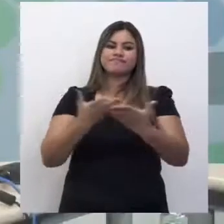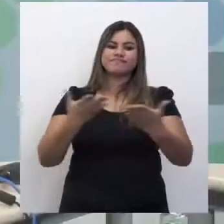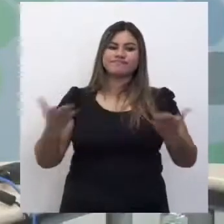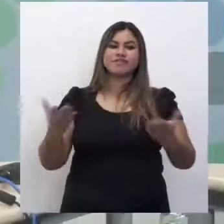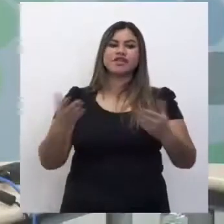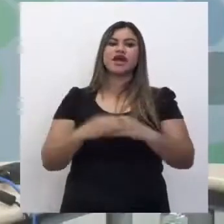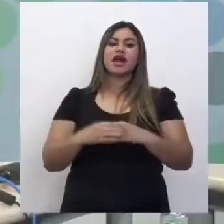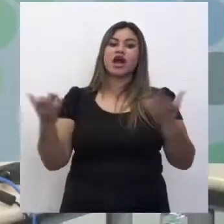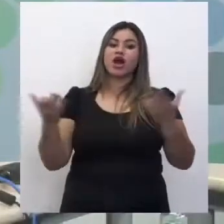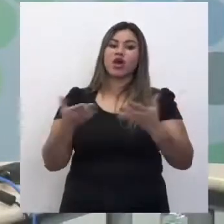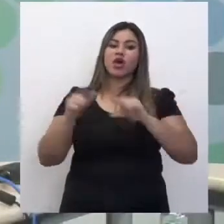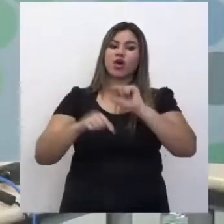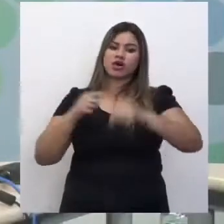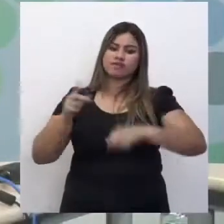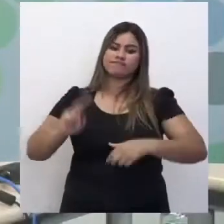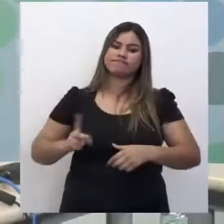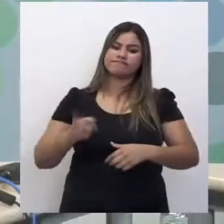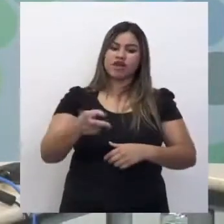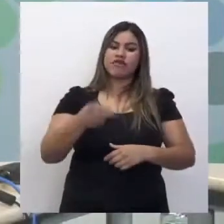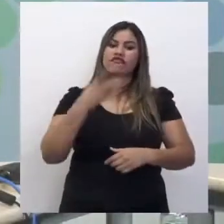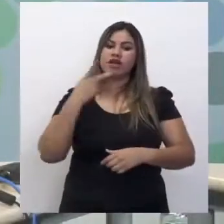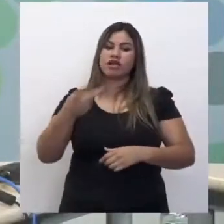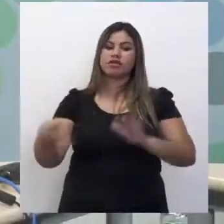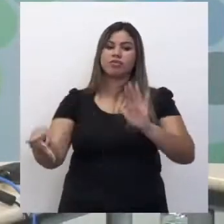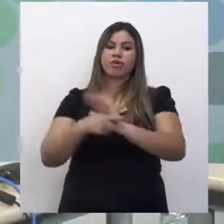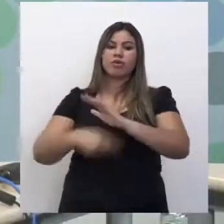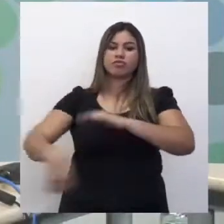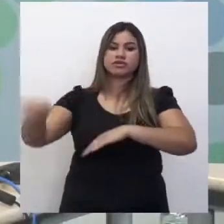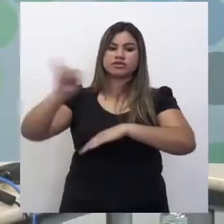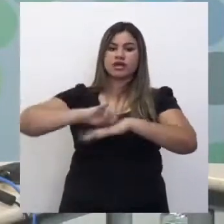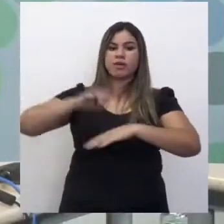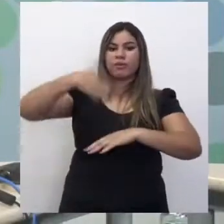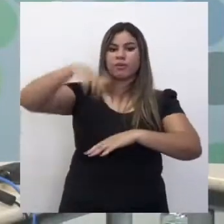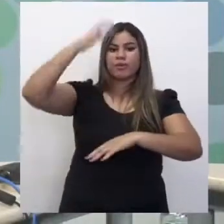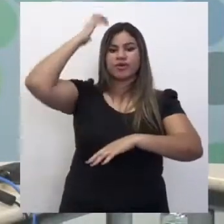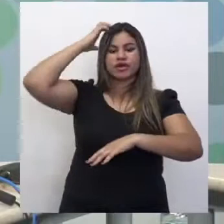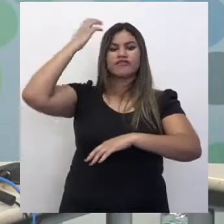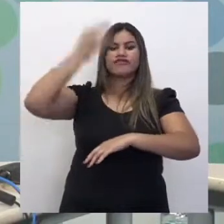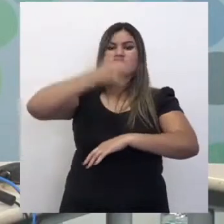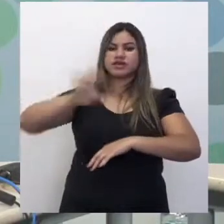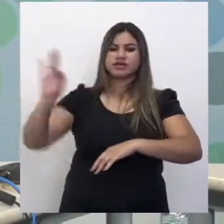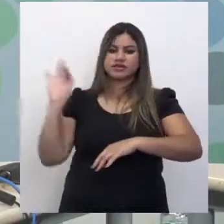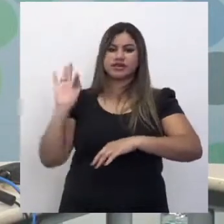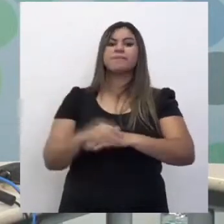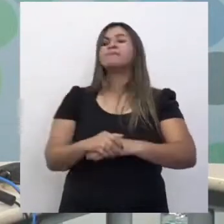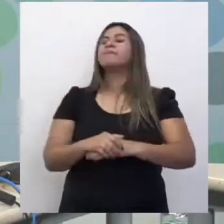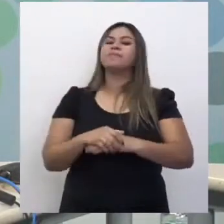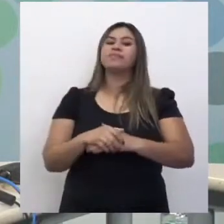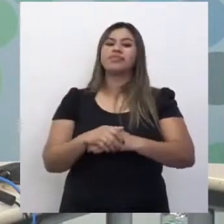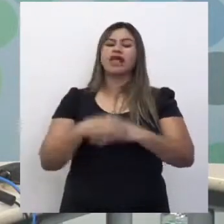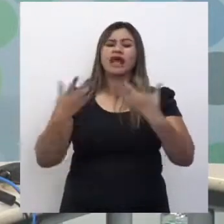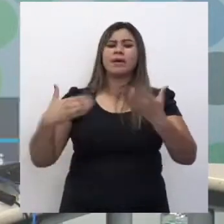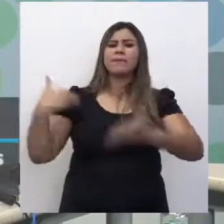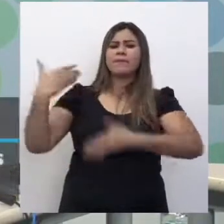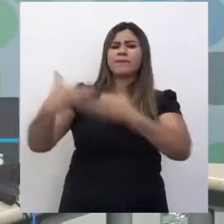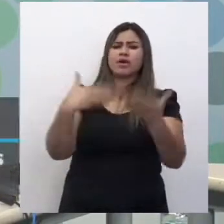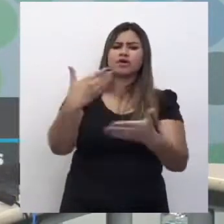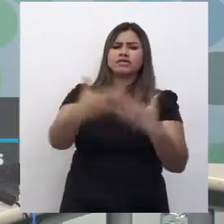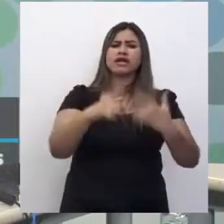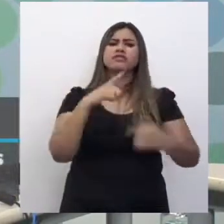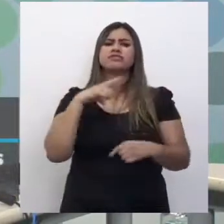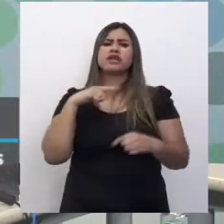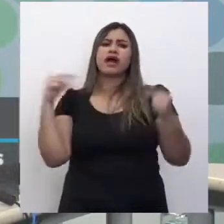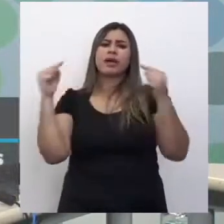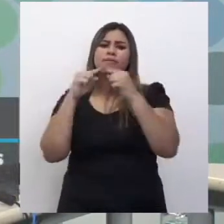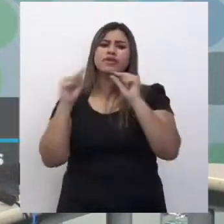e agora a gente vai dar continuidade falando da centralização da monarquia francesa. Esse processo ele tem a ver